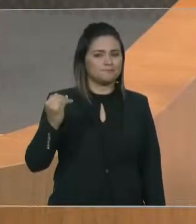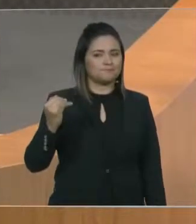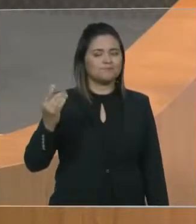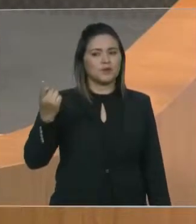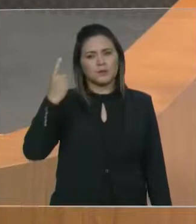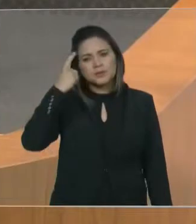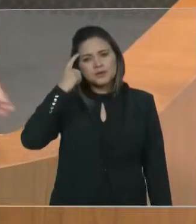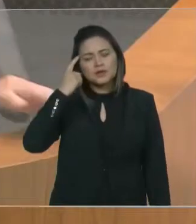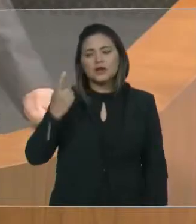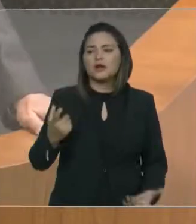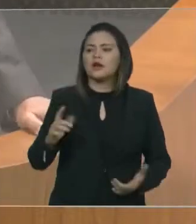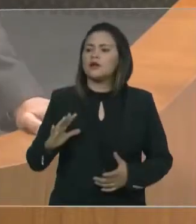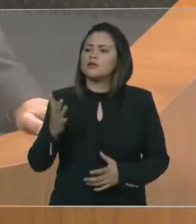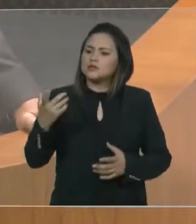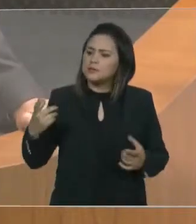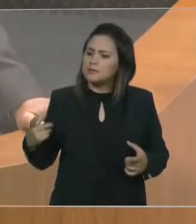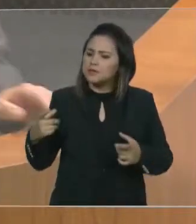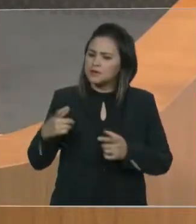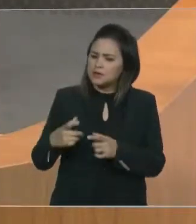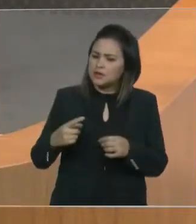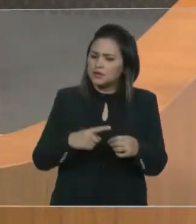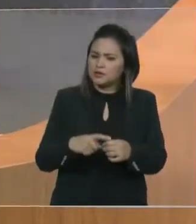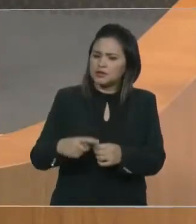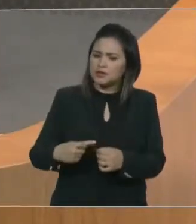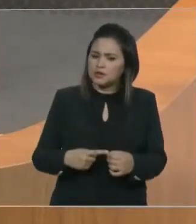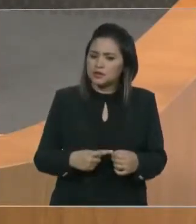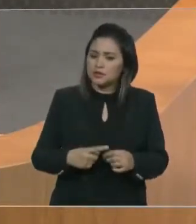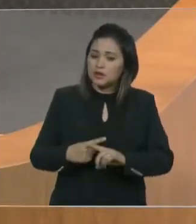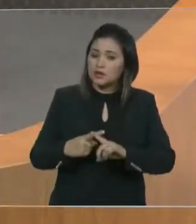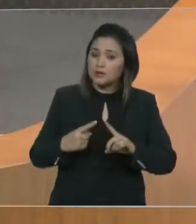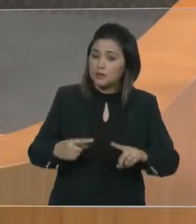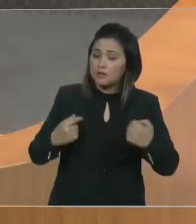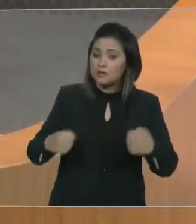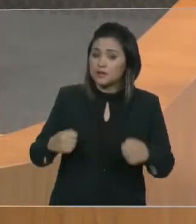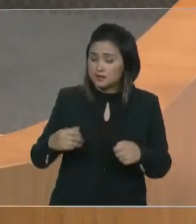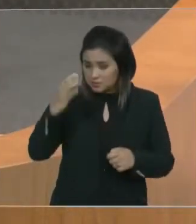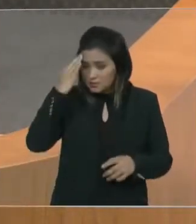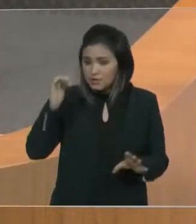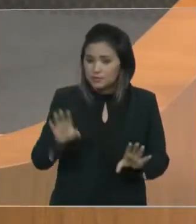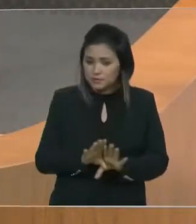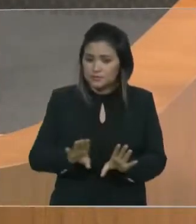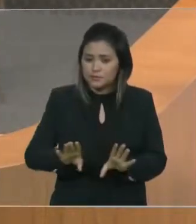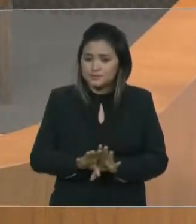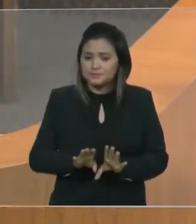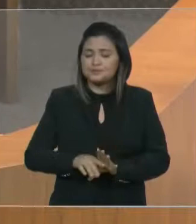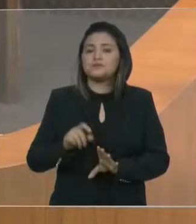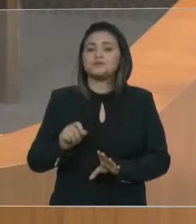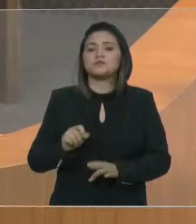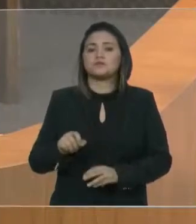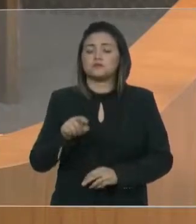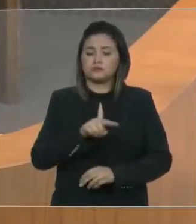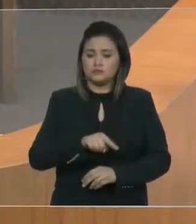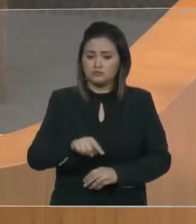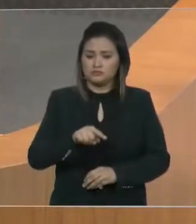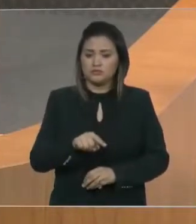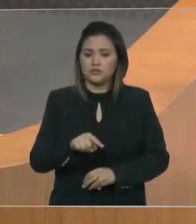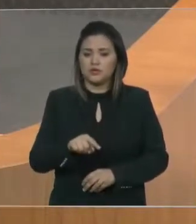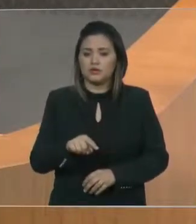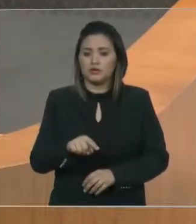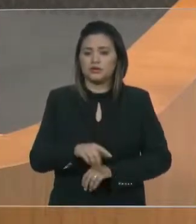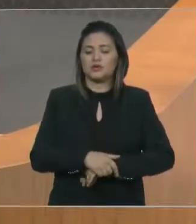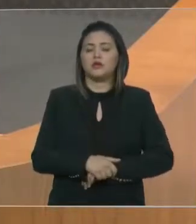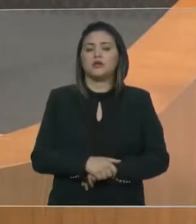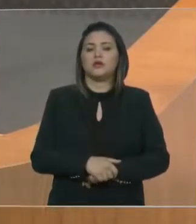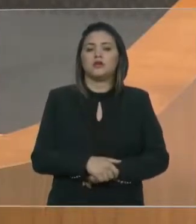evento pequeno, de uma cidade do interior, mas é preciso que saiba também que eles fazem parte de um reservatório